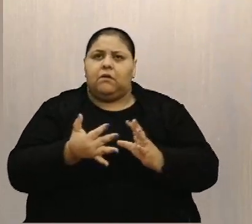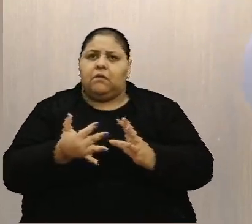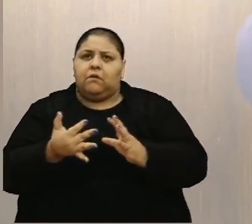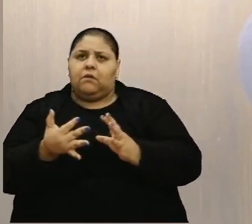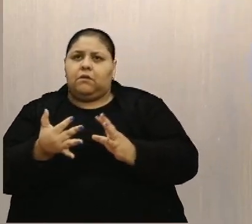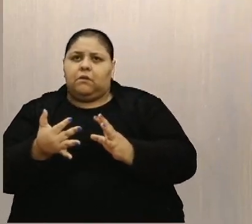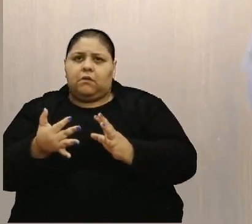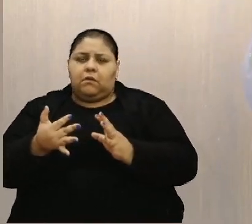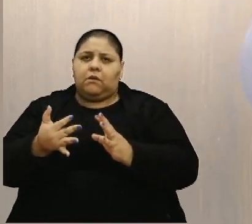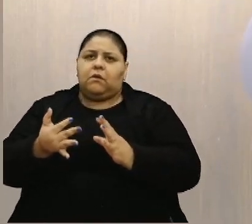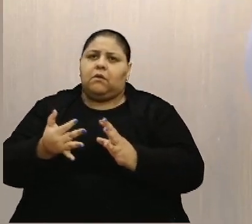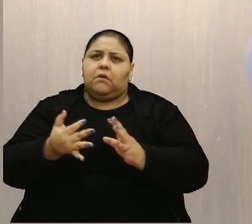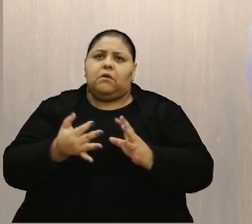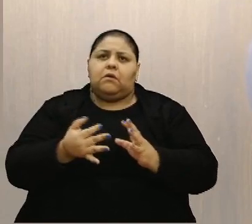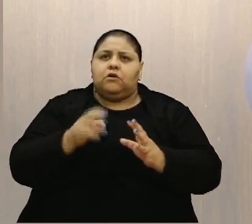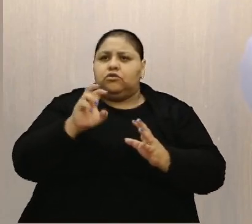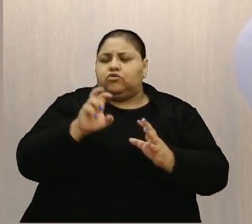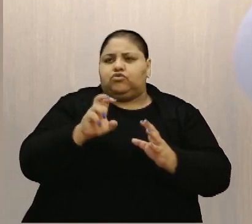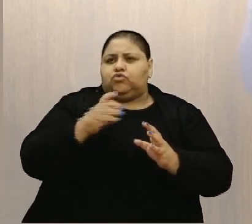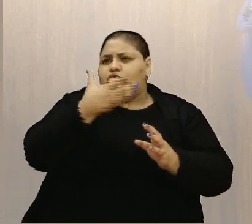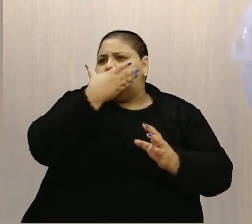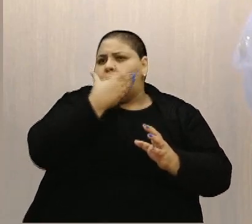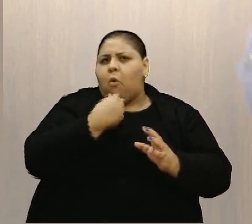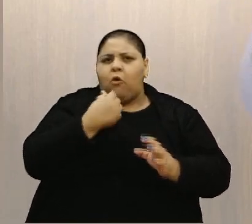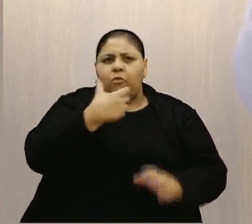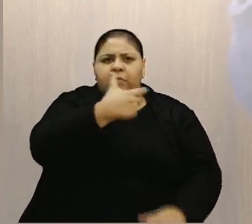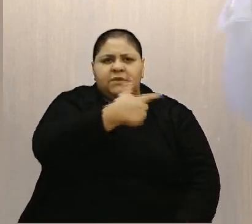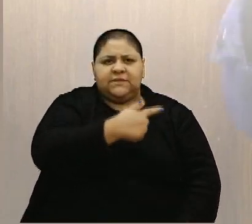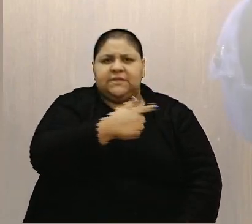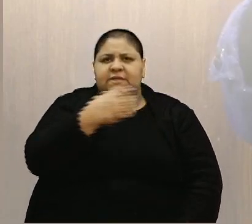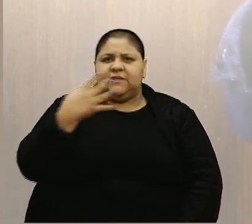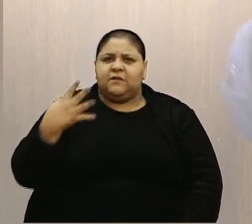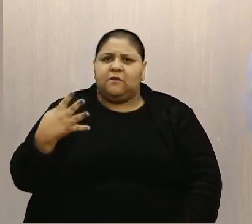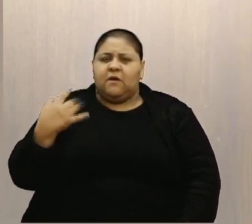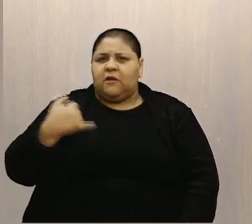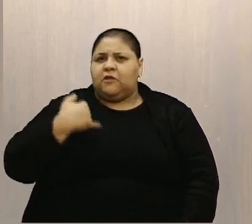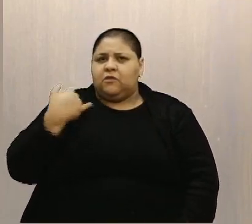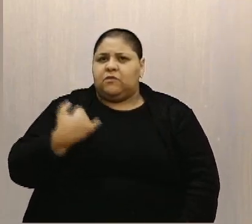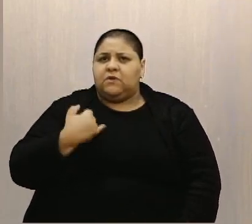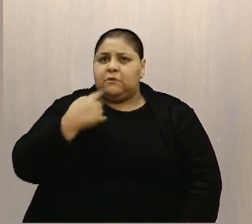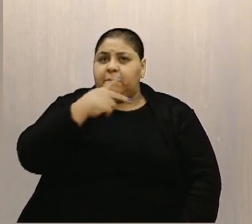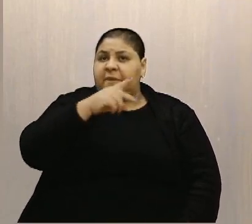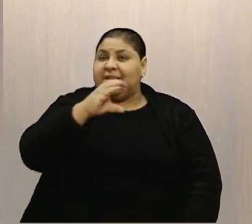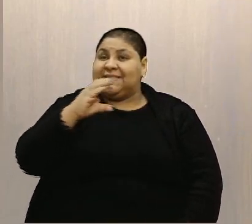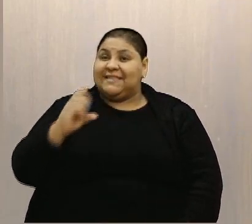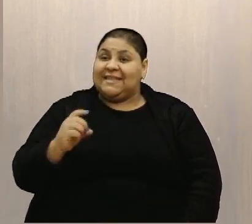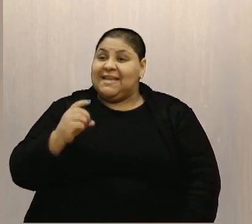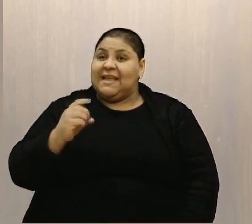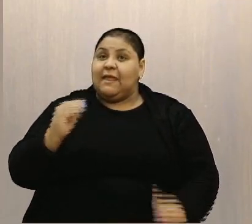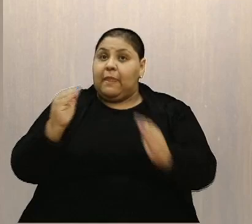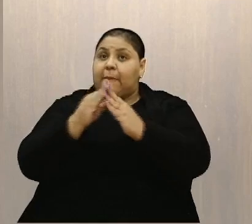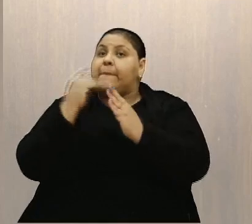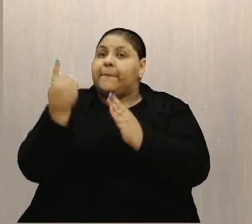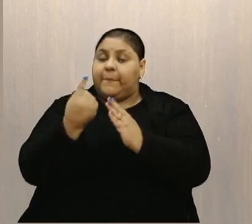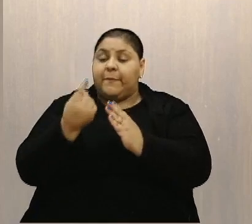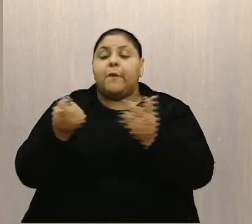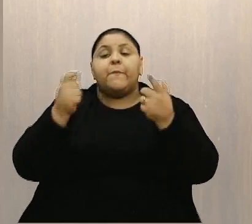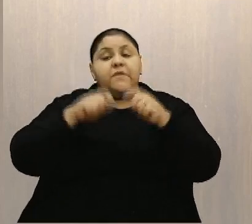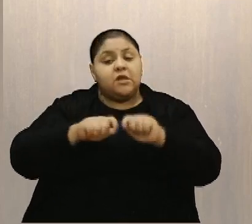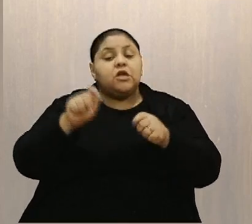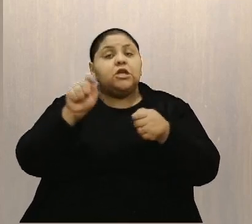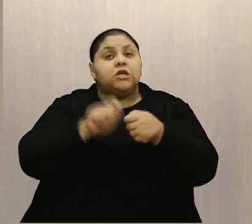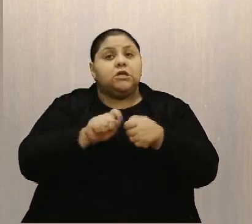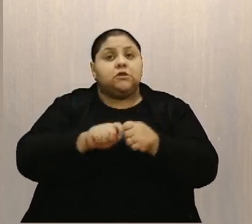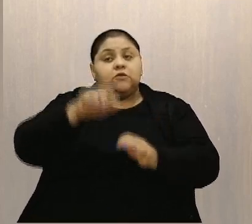situação específica de um senhor de 74 anos, PCD, que mora sozinho. Então, nós precisamos realmente fazer com que